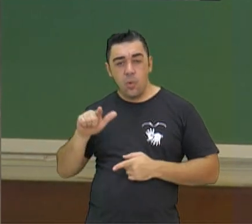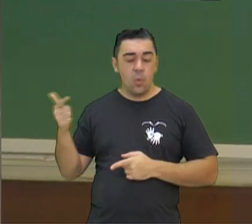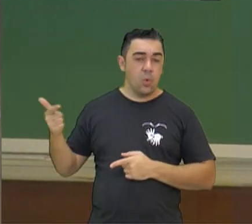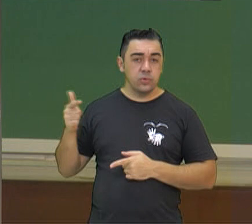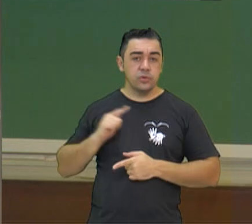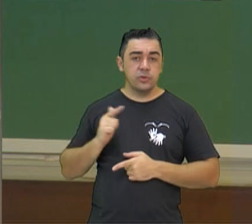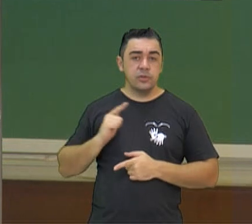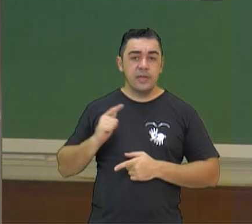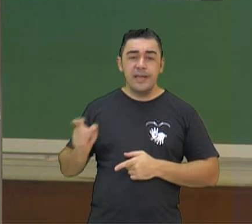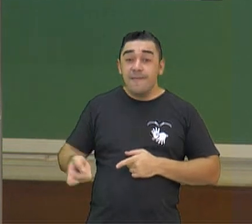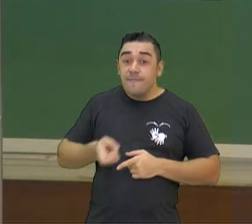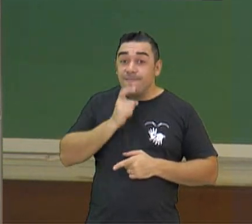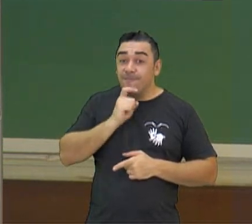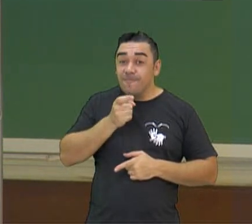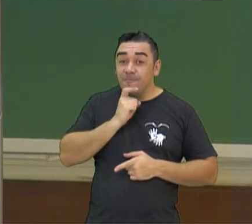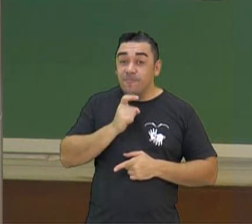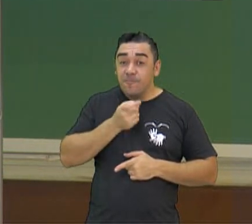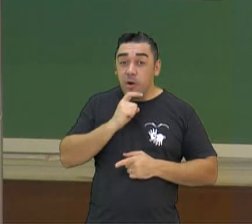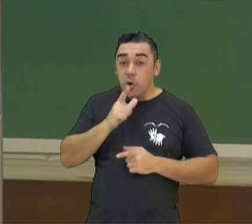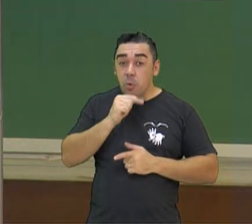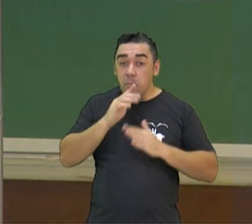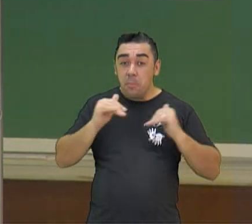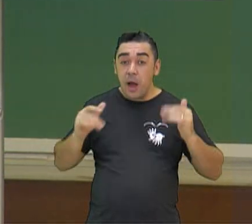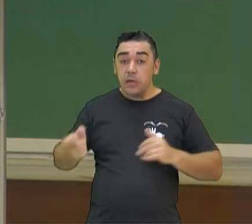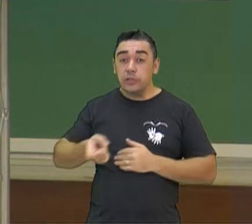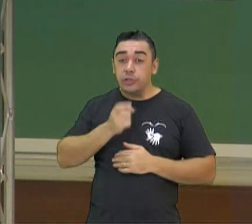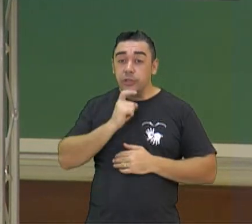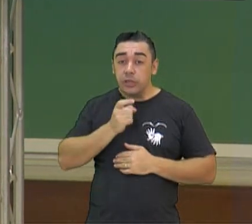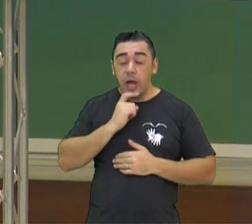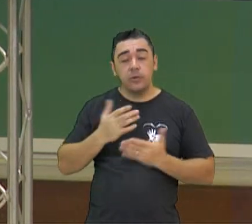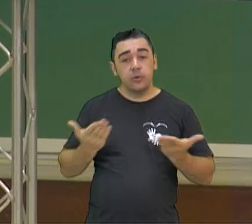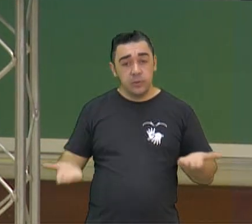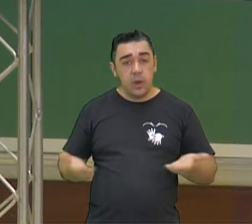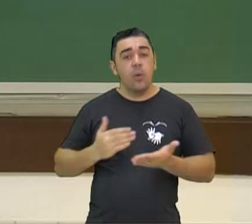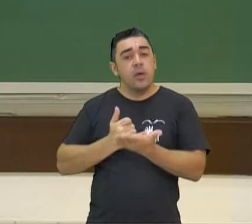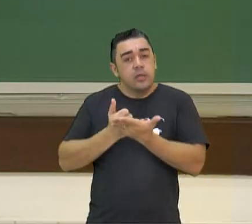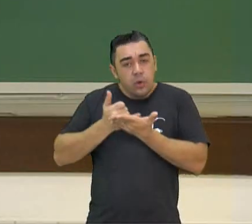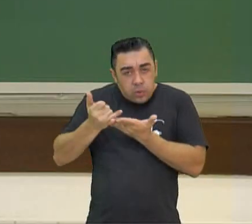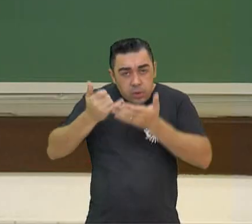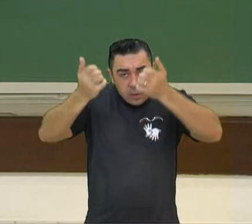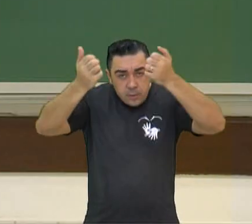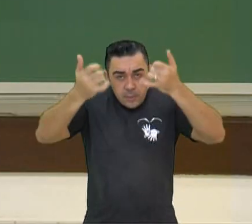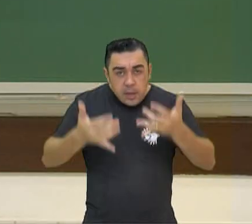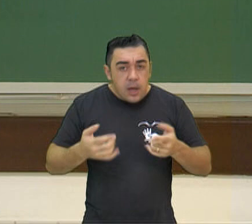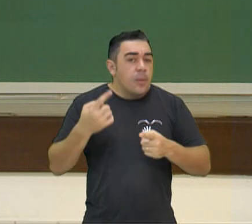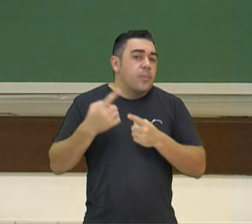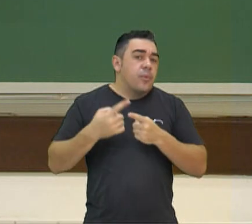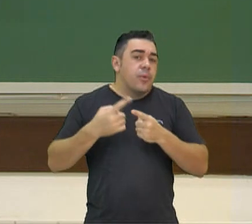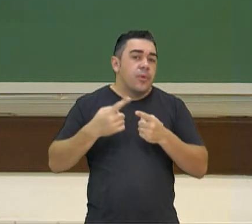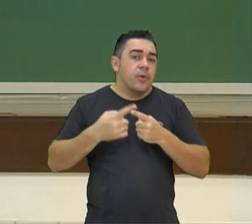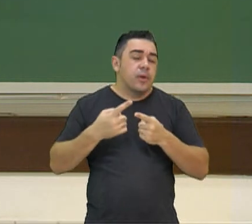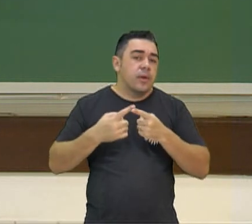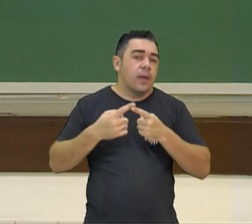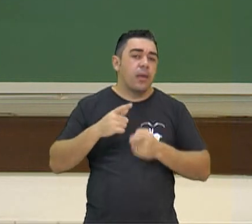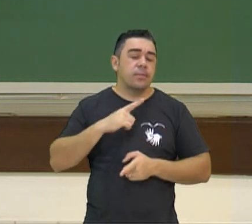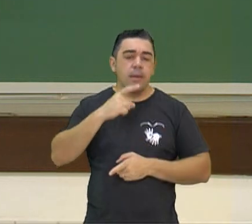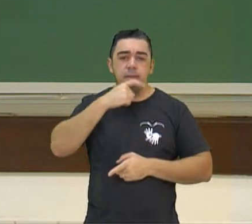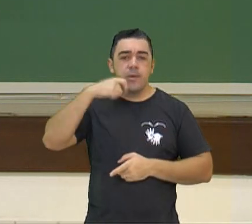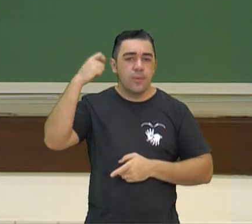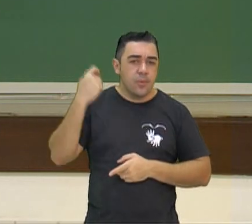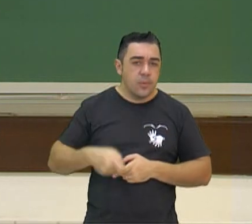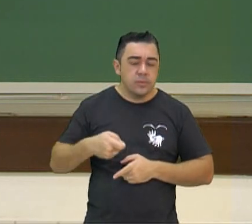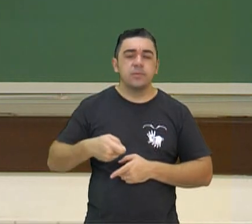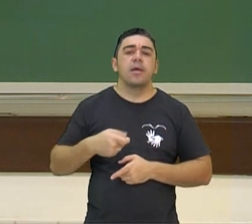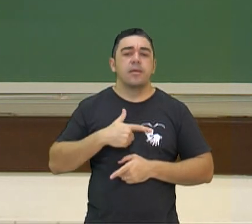ficar congelado. Então toda essa introdução para dizer para você por que a Rússia tem interesse